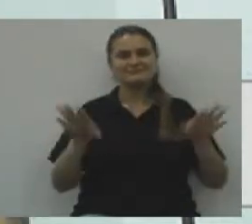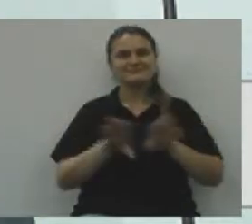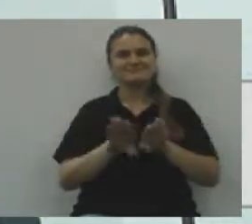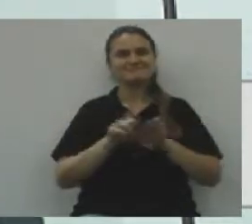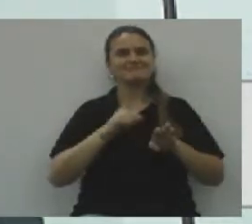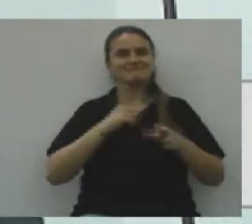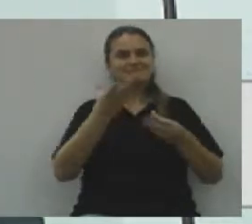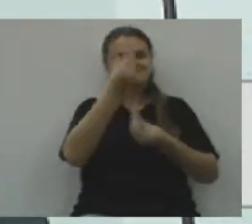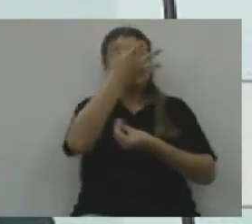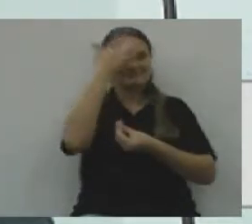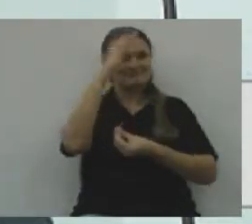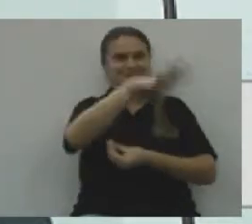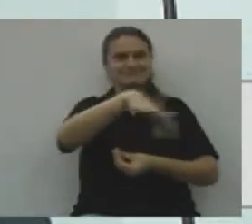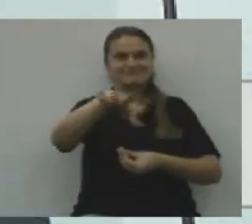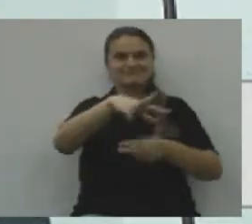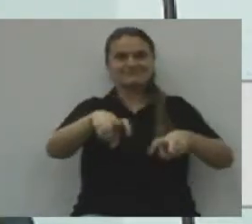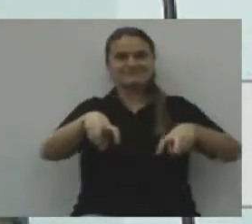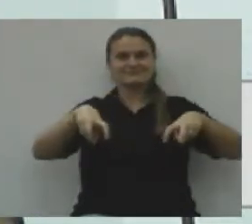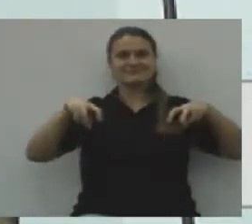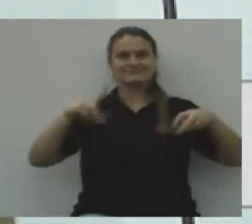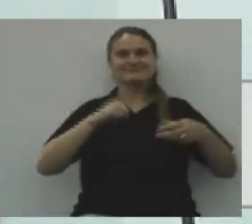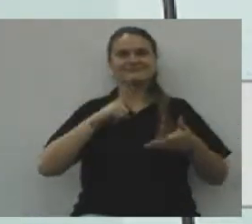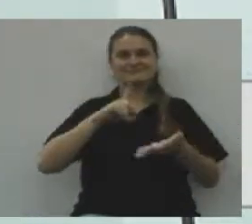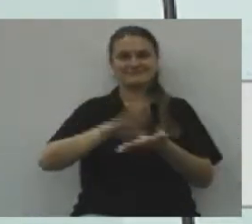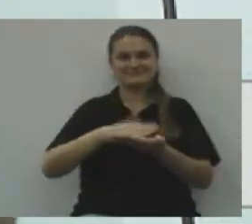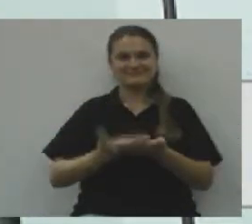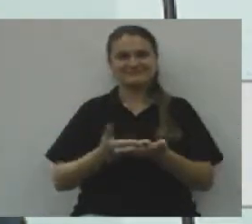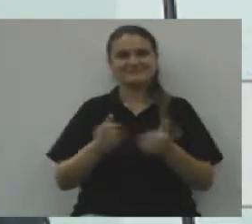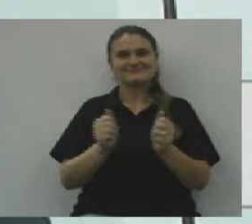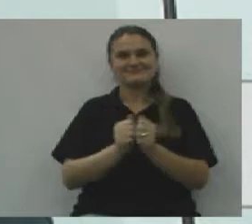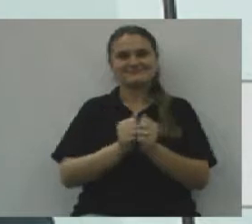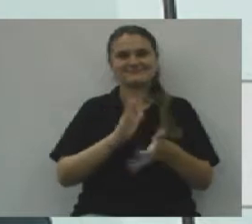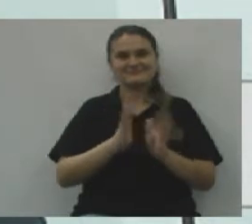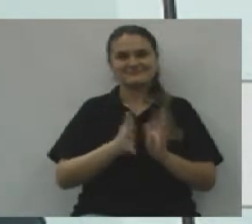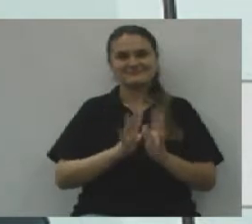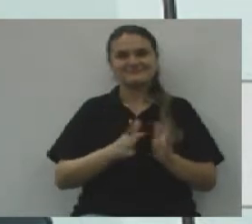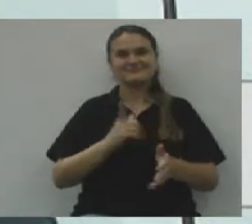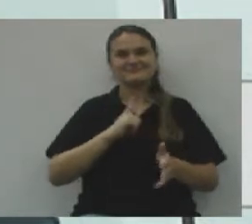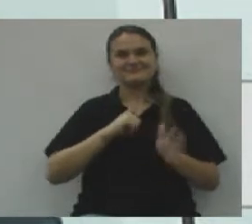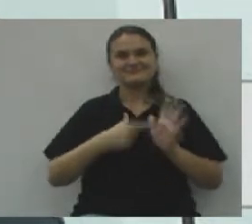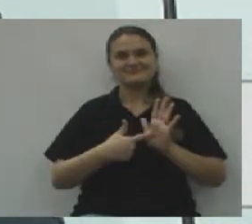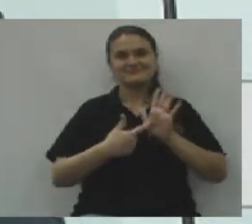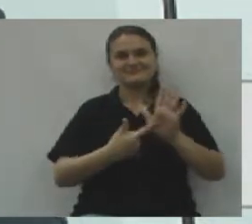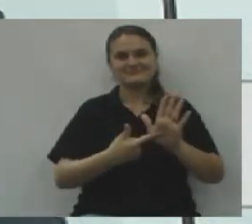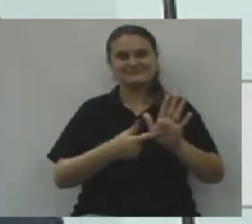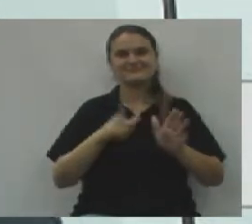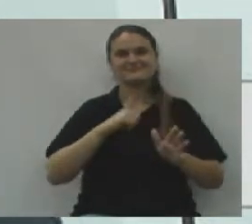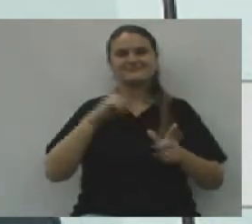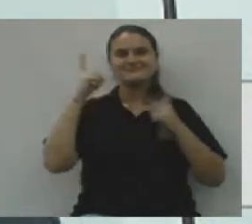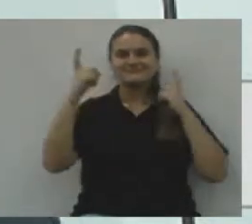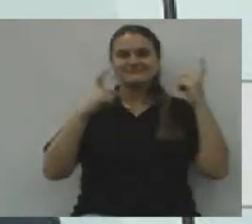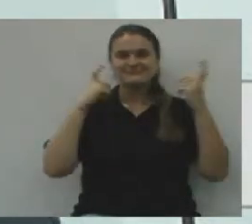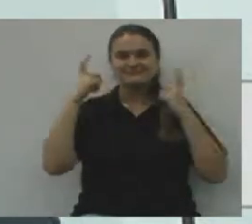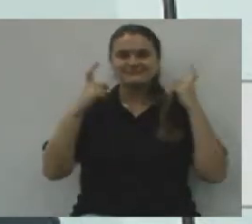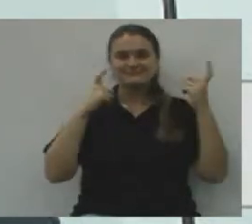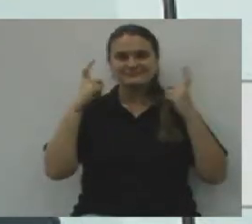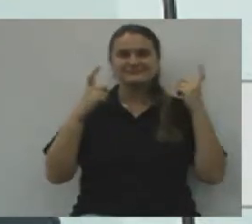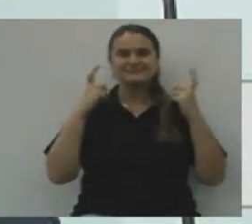casa cheia, né? O intérprete em tempo real de Libras ali também mostra a preocupação